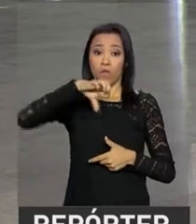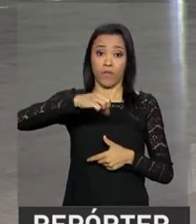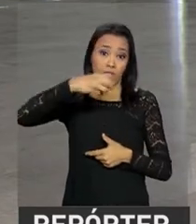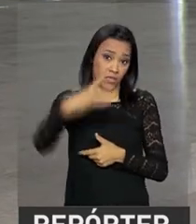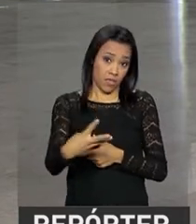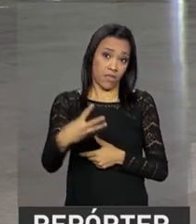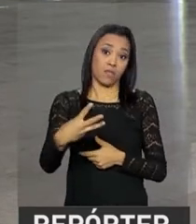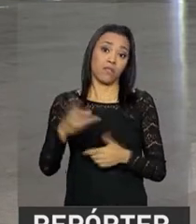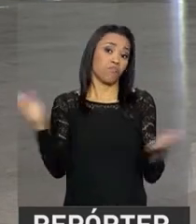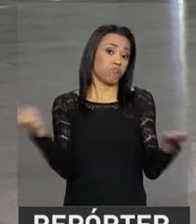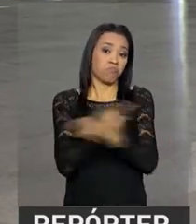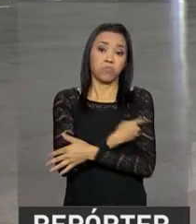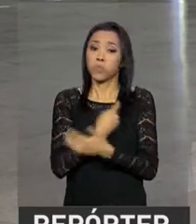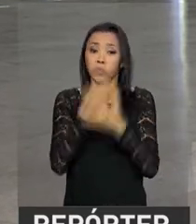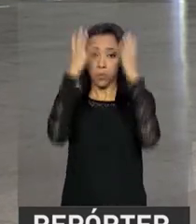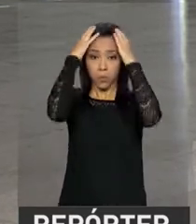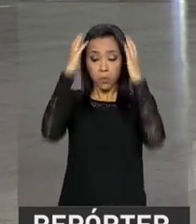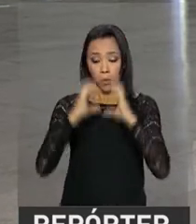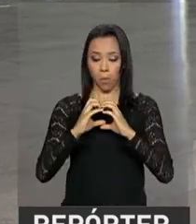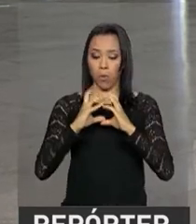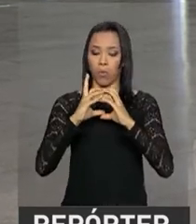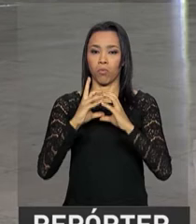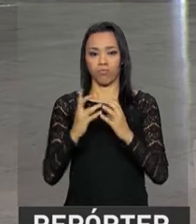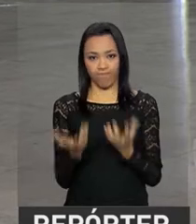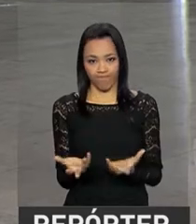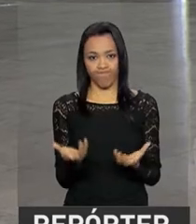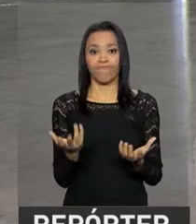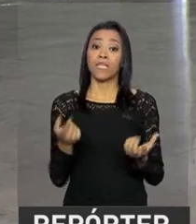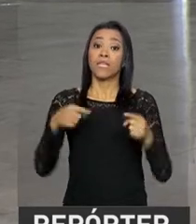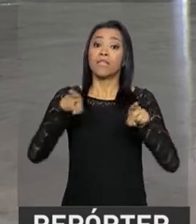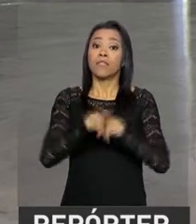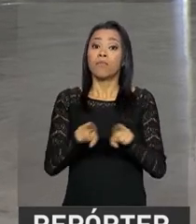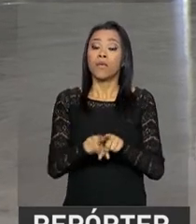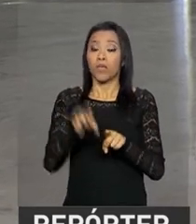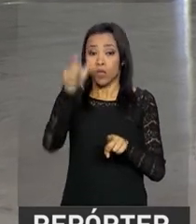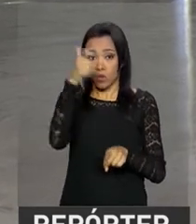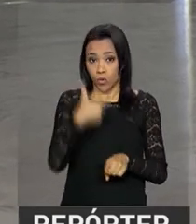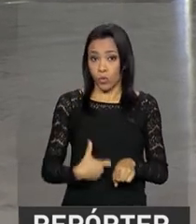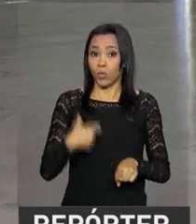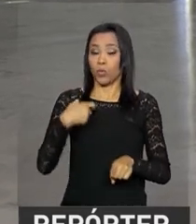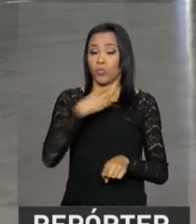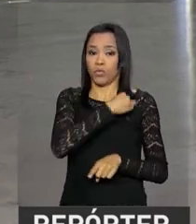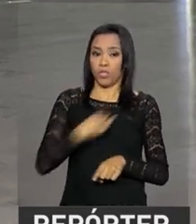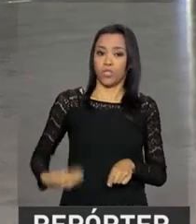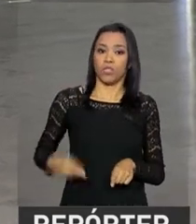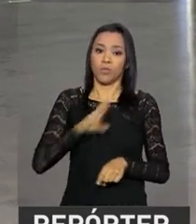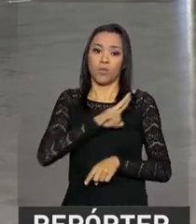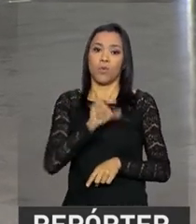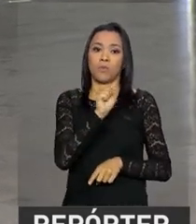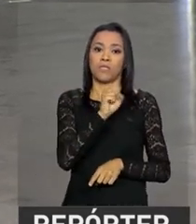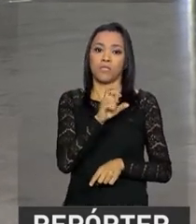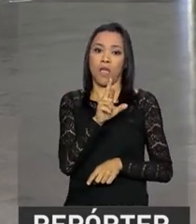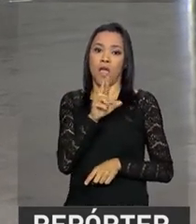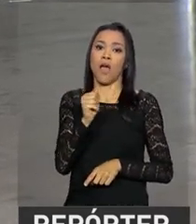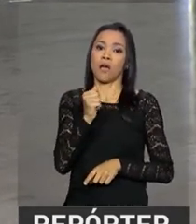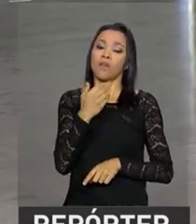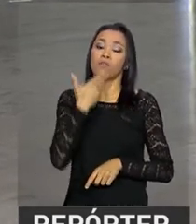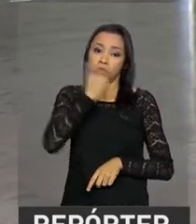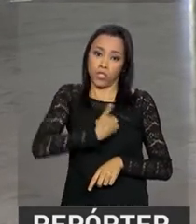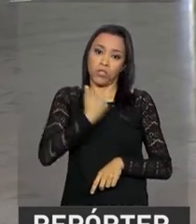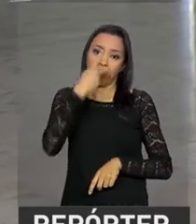anos após sofrer um acidente vascular cerebral o ministro das relações exteriores josé serra foi designado pelo presidente michel temer